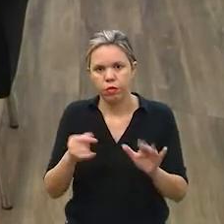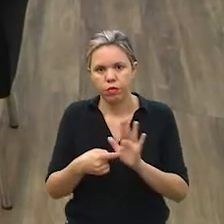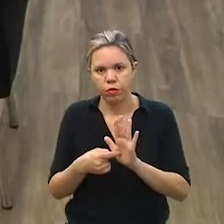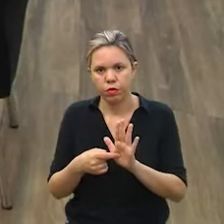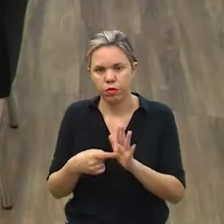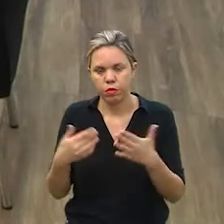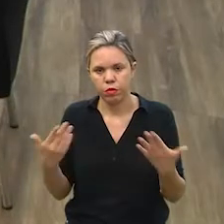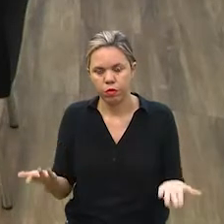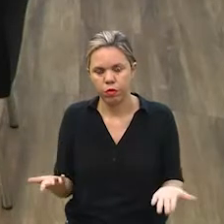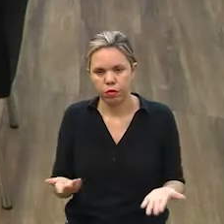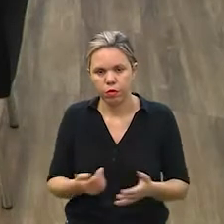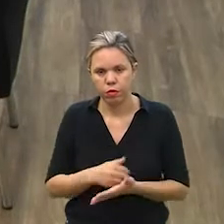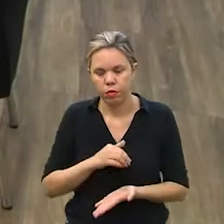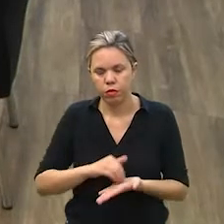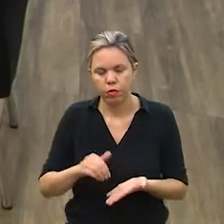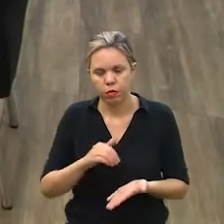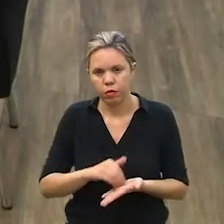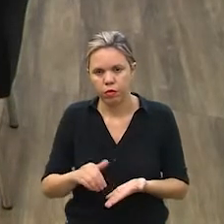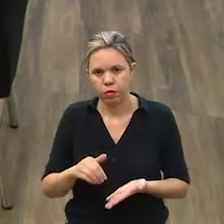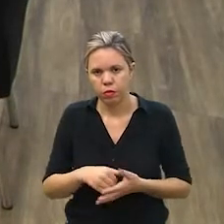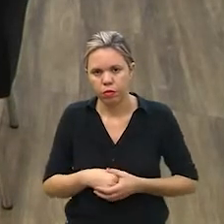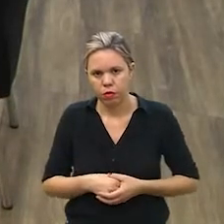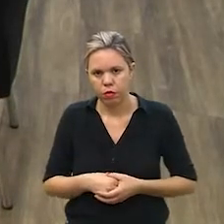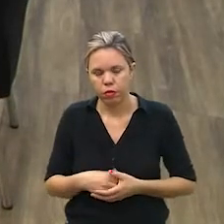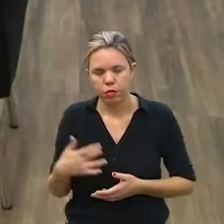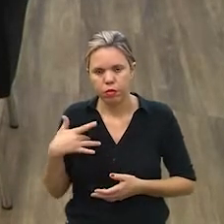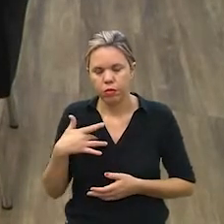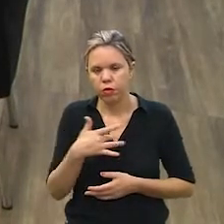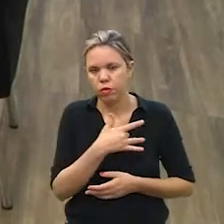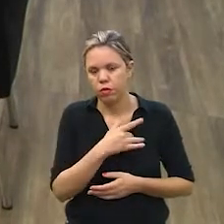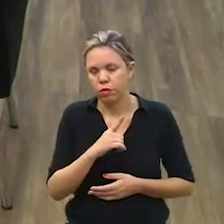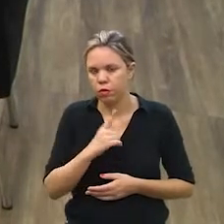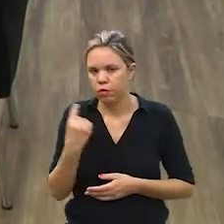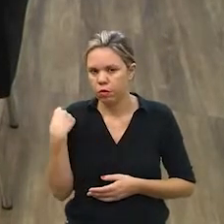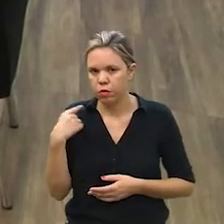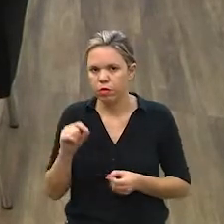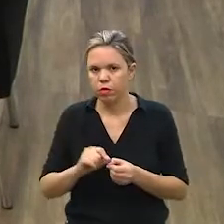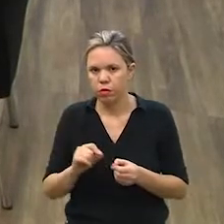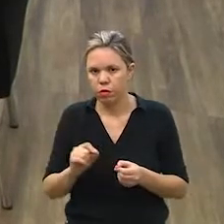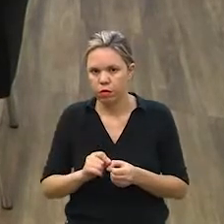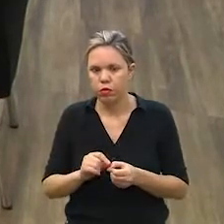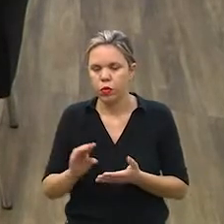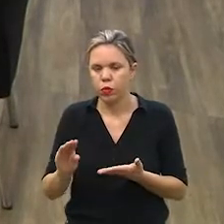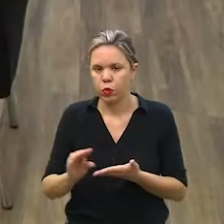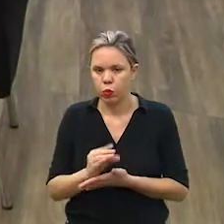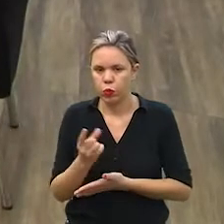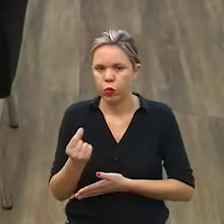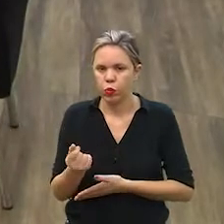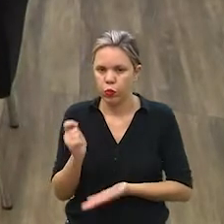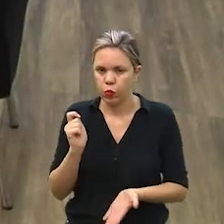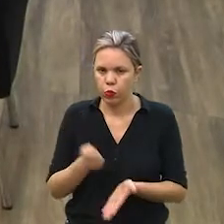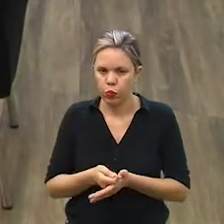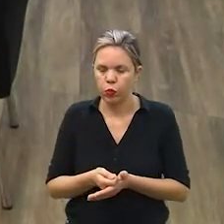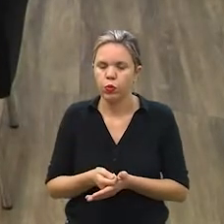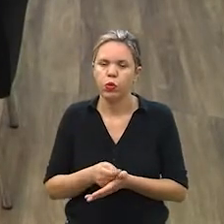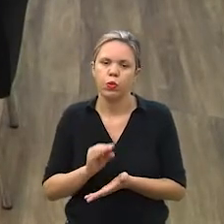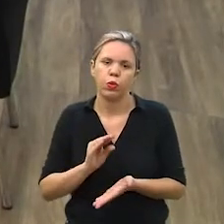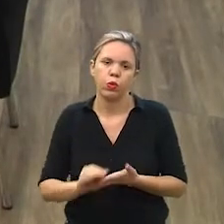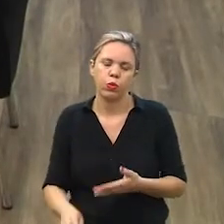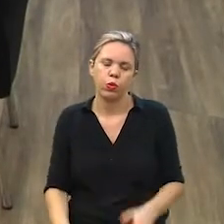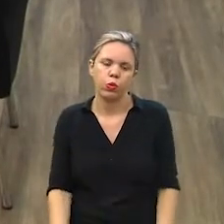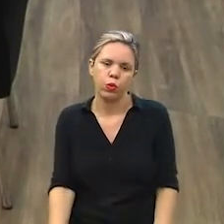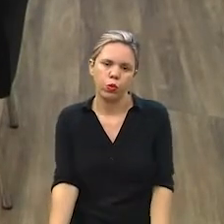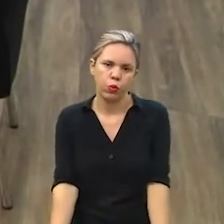mostrando quanto que a Secretaria de Saúde teve que fazer um investimento